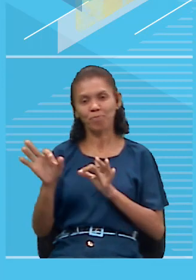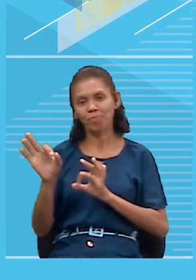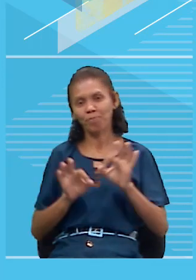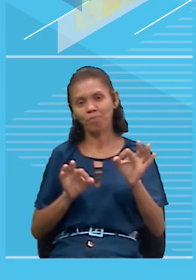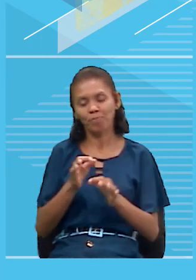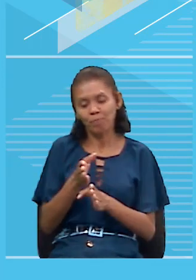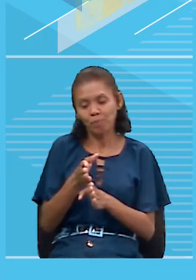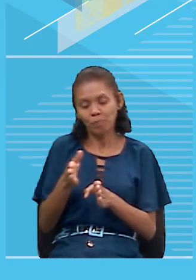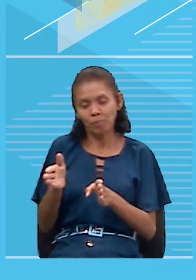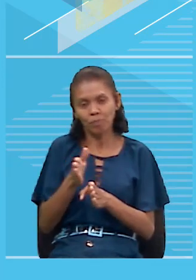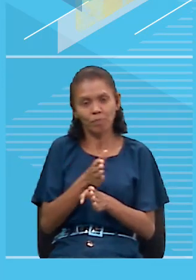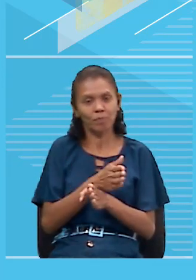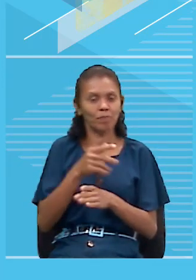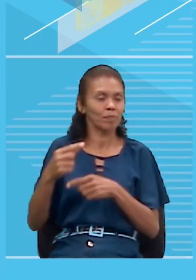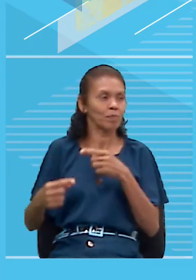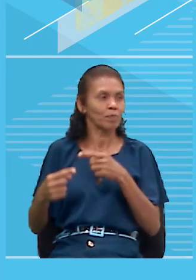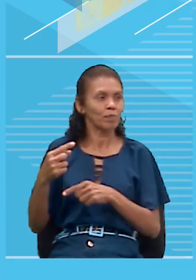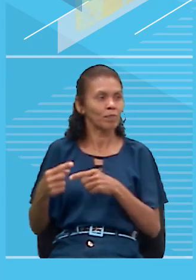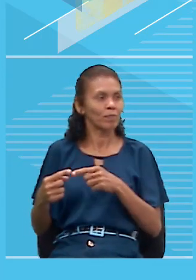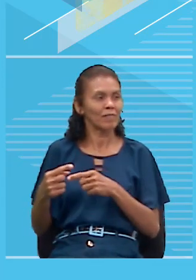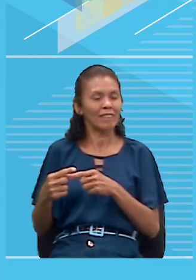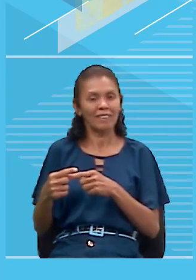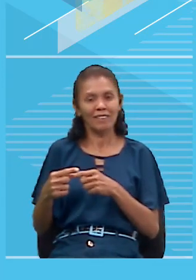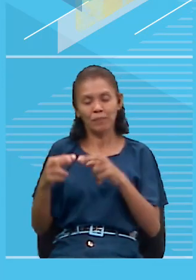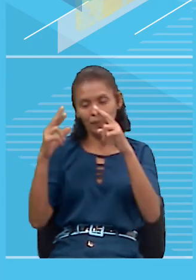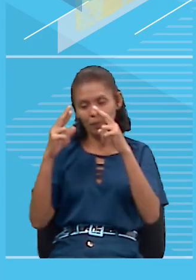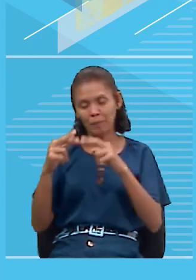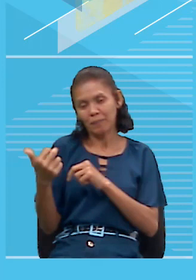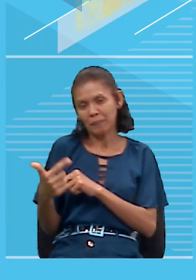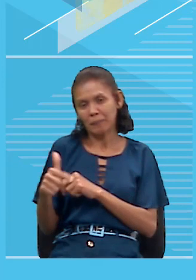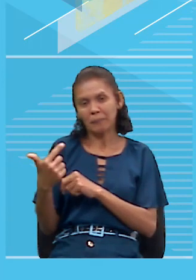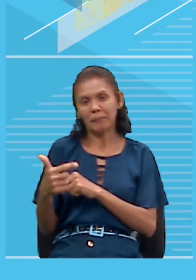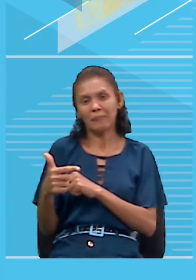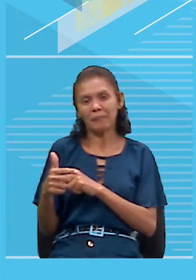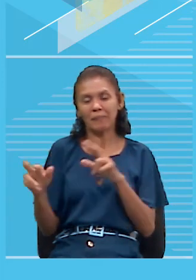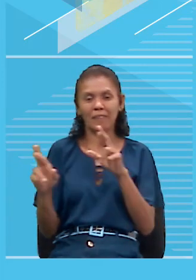Sem respeito a diversidade étnica do continente foi início da aula viu